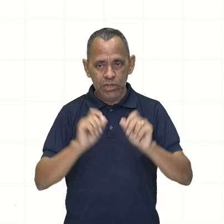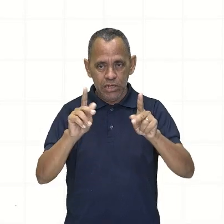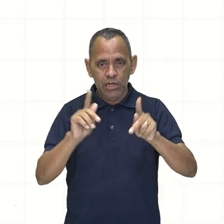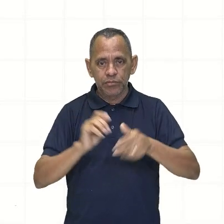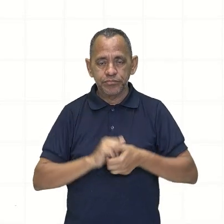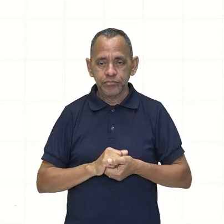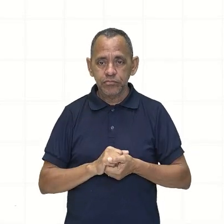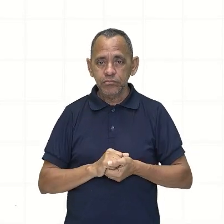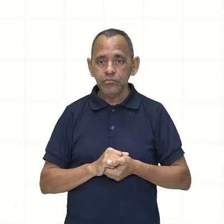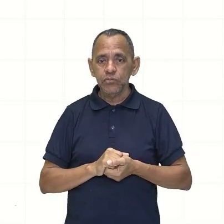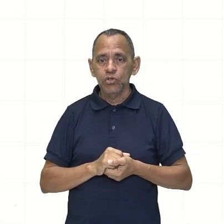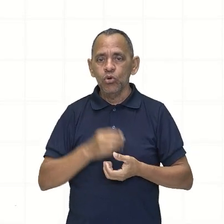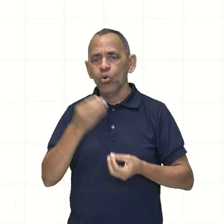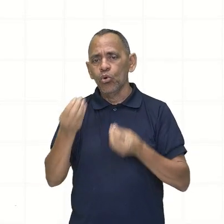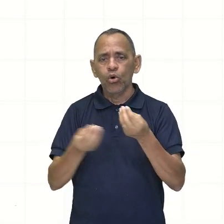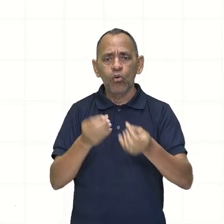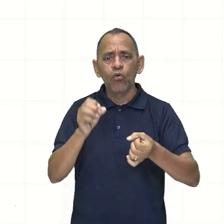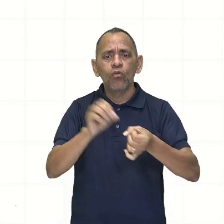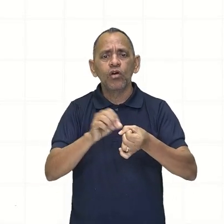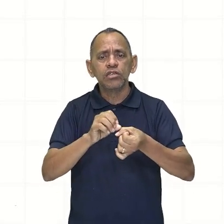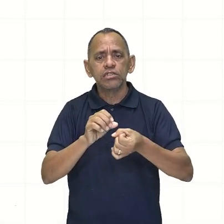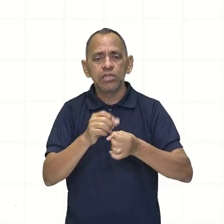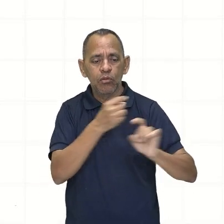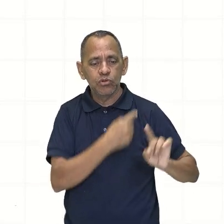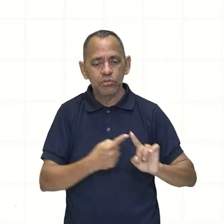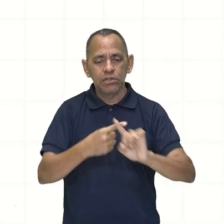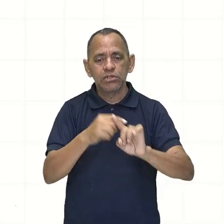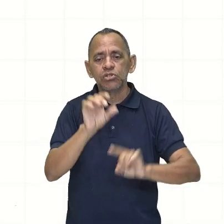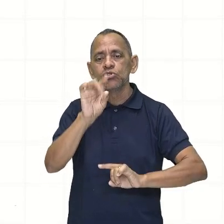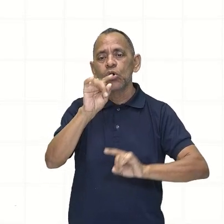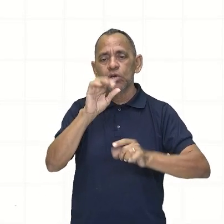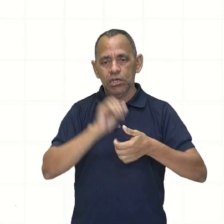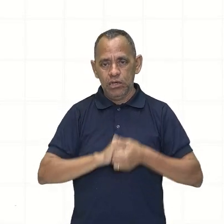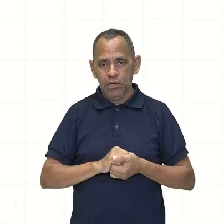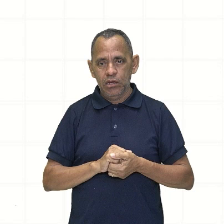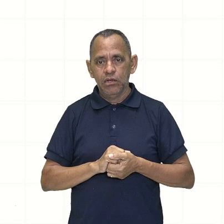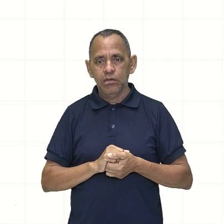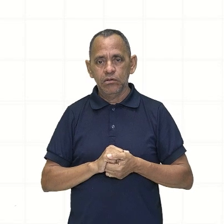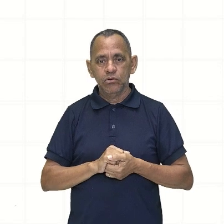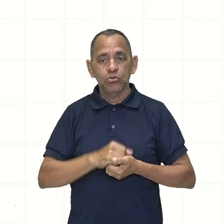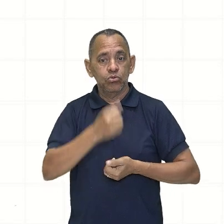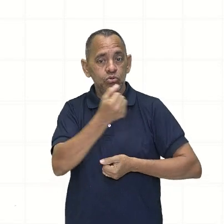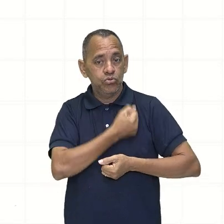E aí eu faço a minha multiplicação somente com os meus